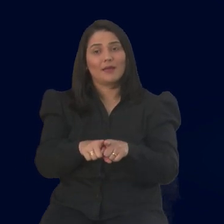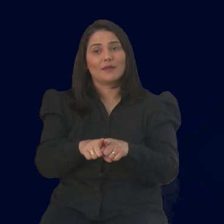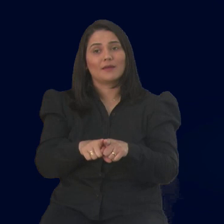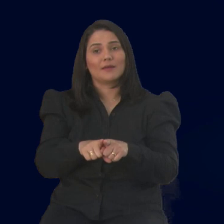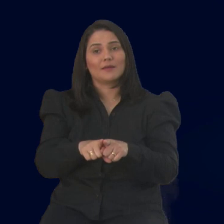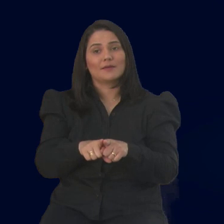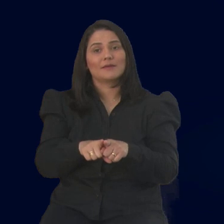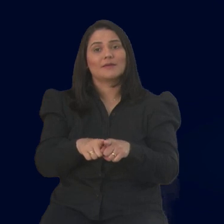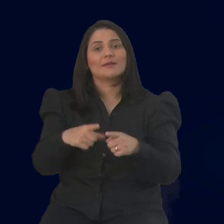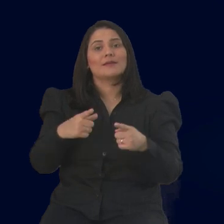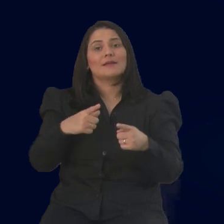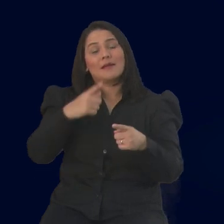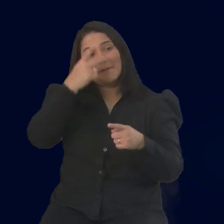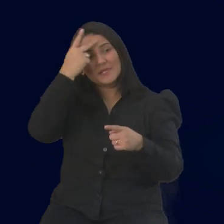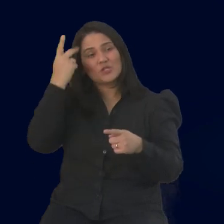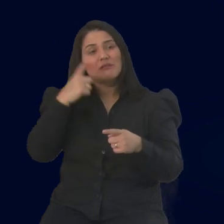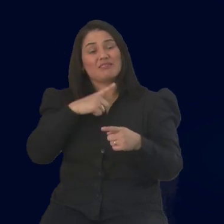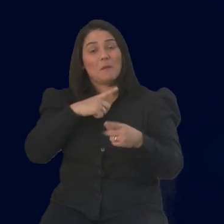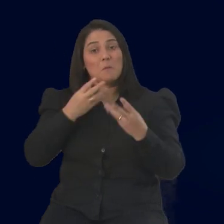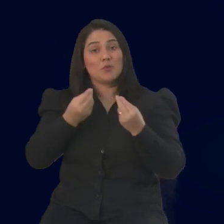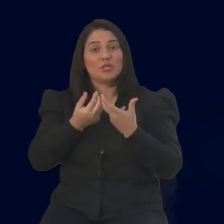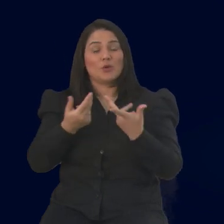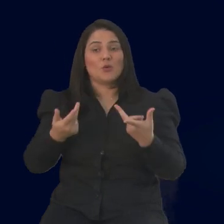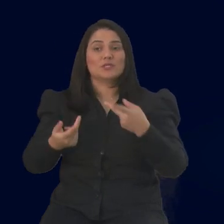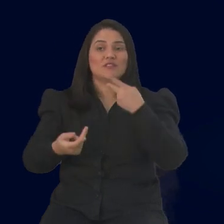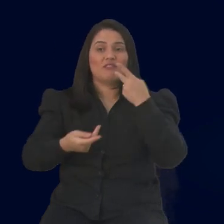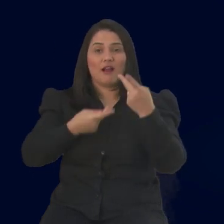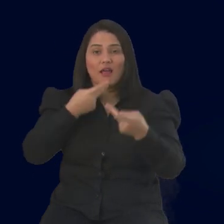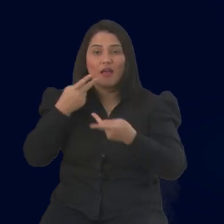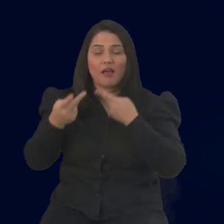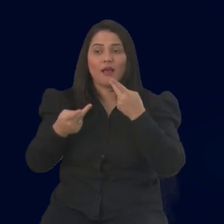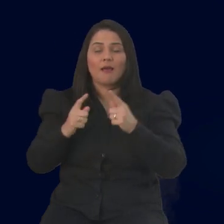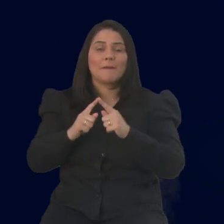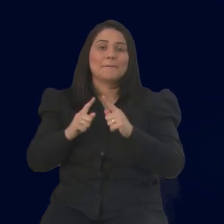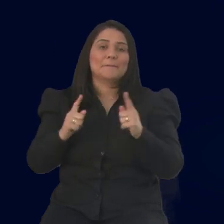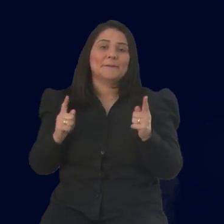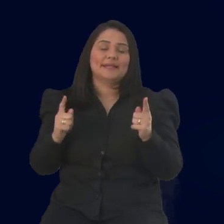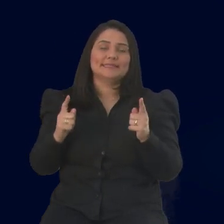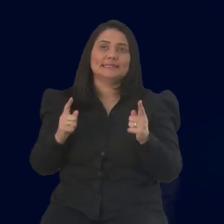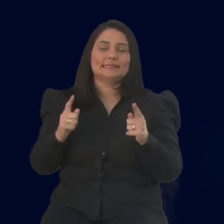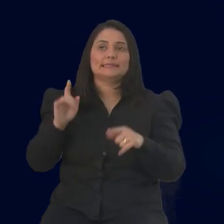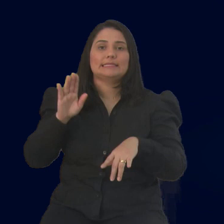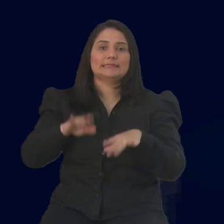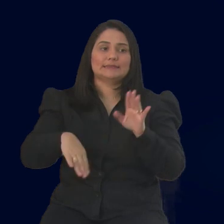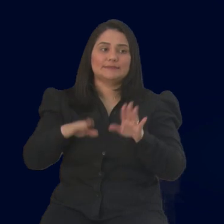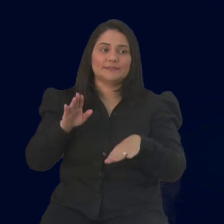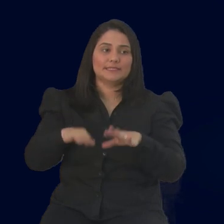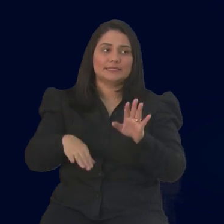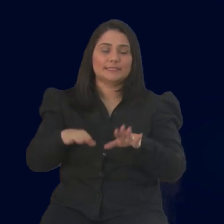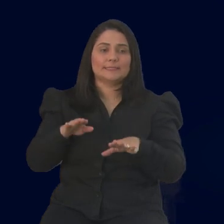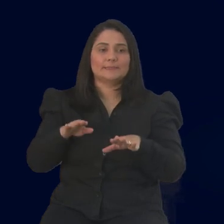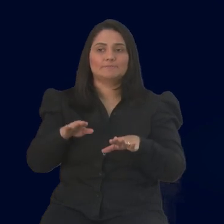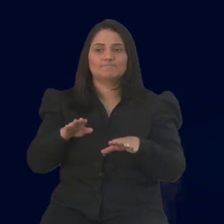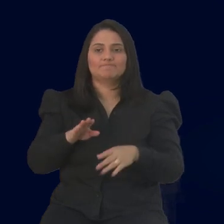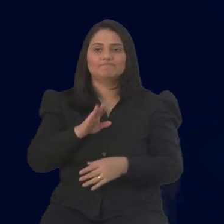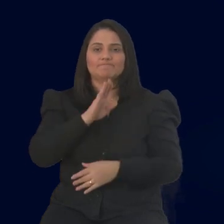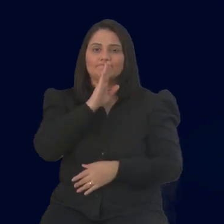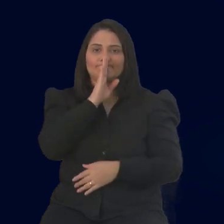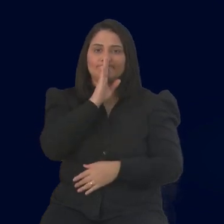tenha muito a falar, muito a contribuir, mas por algum motivo se cala.